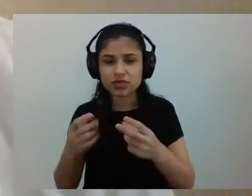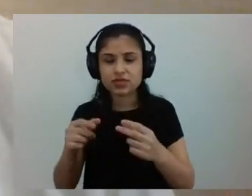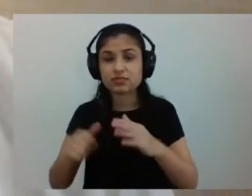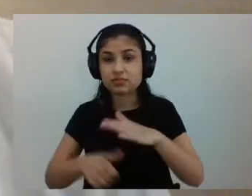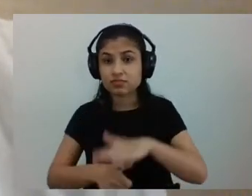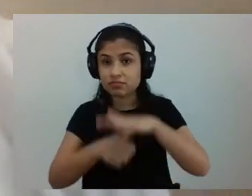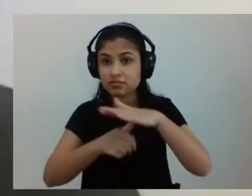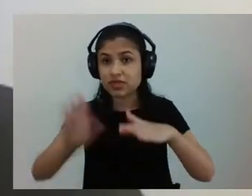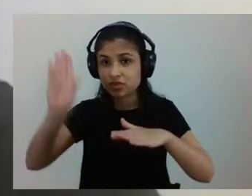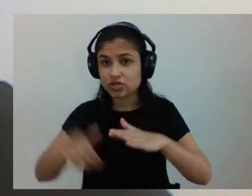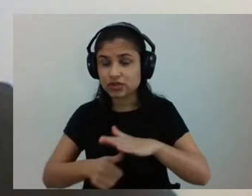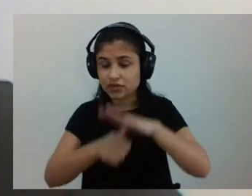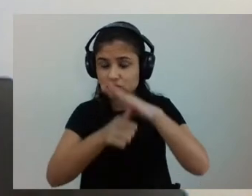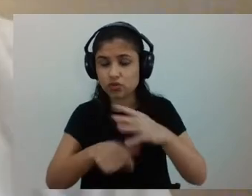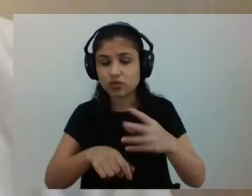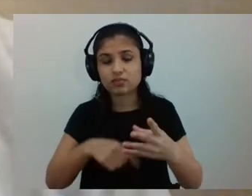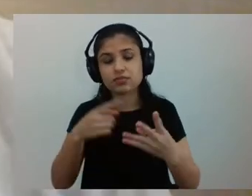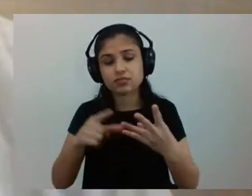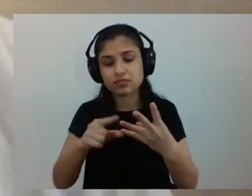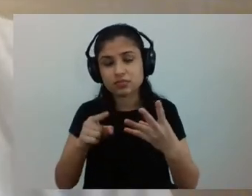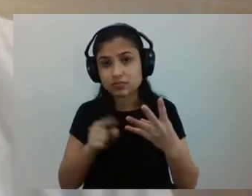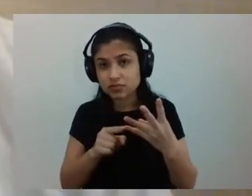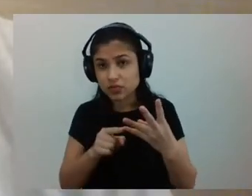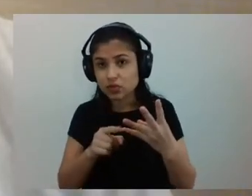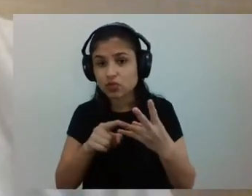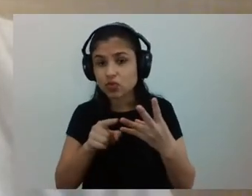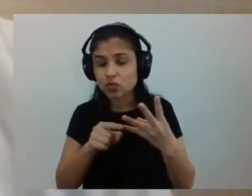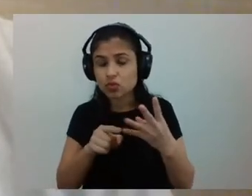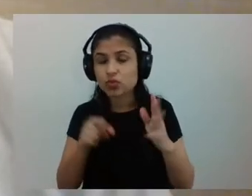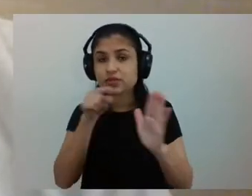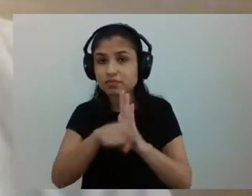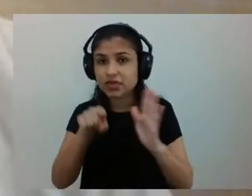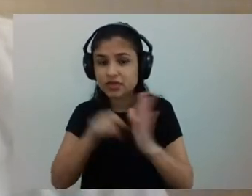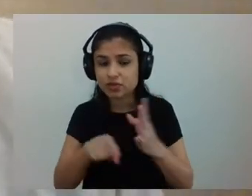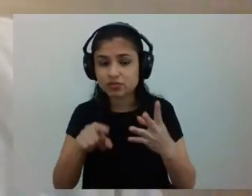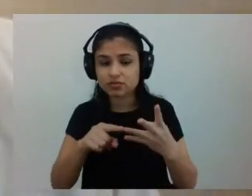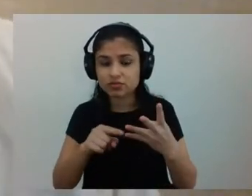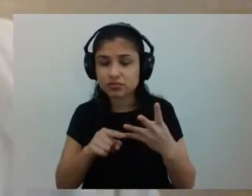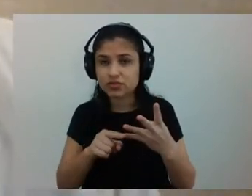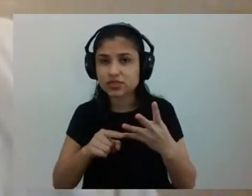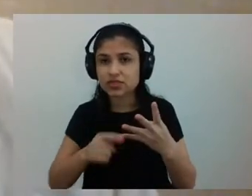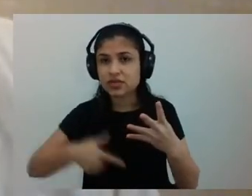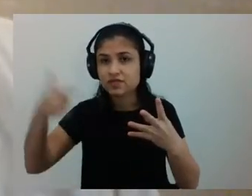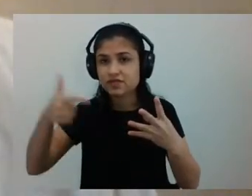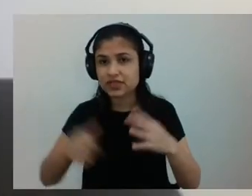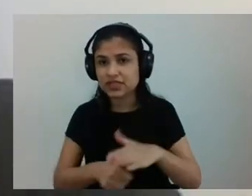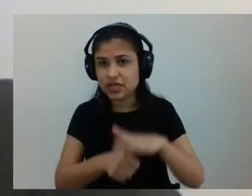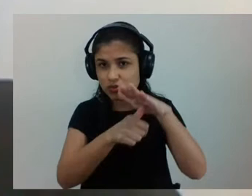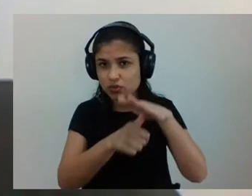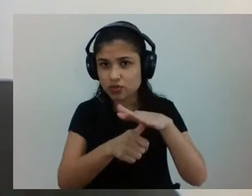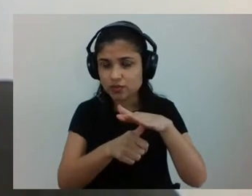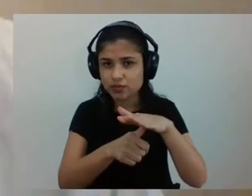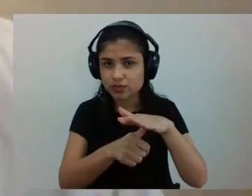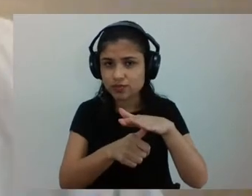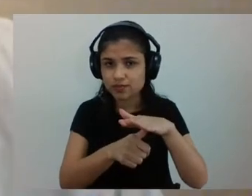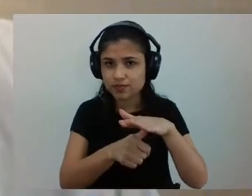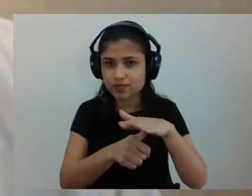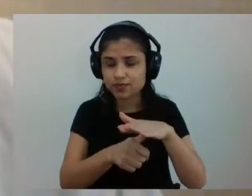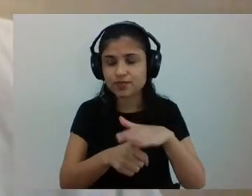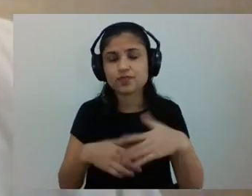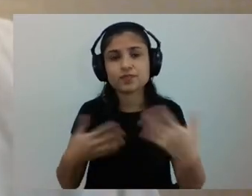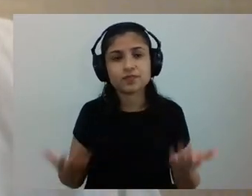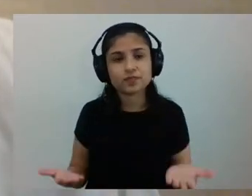reitor e duas perguntas na sequência para os candidatos de vice-reitor, né? Então, para